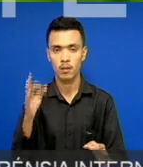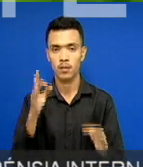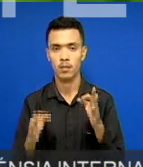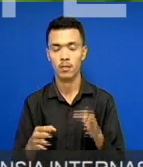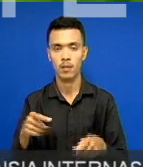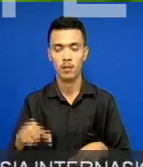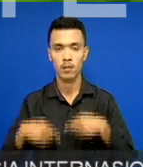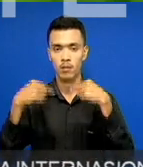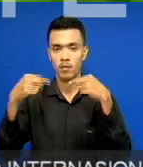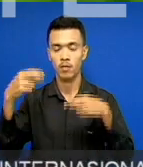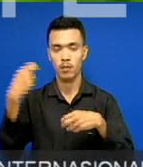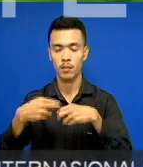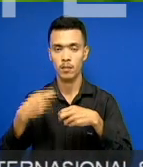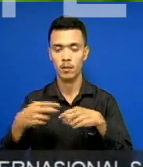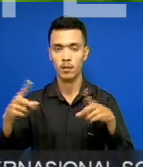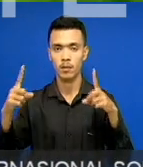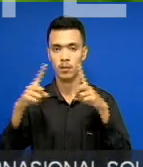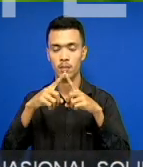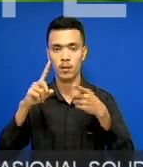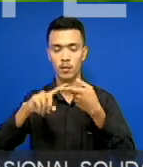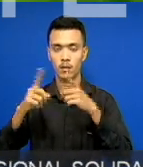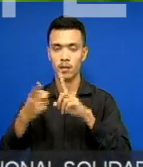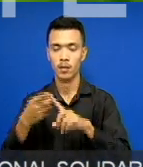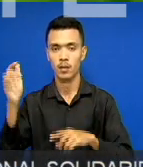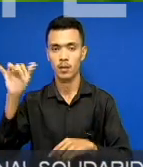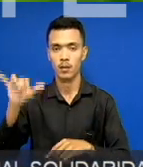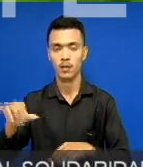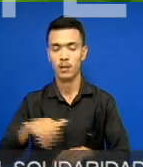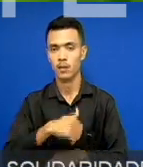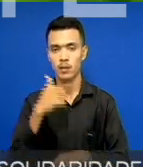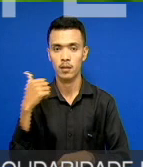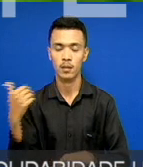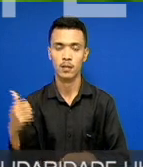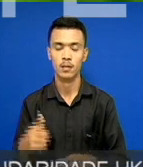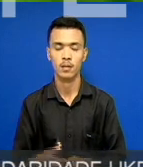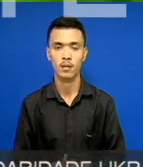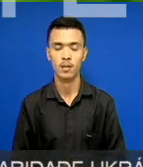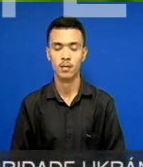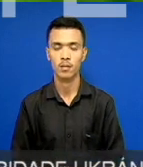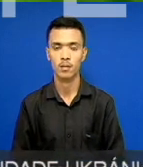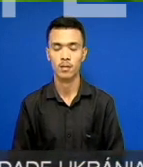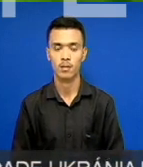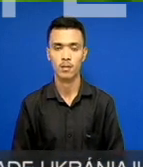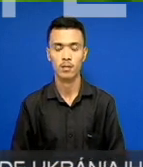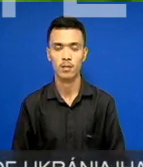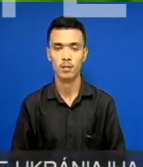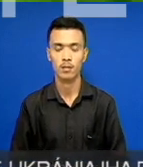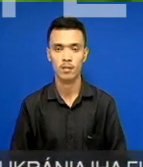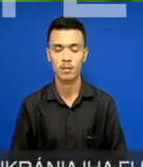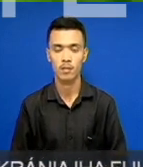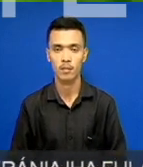impacto, ba. E tinha malu ser que nem bem, mas lá ao sato, reta raízes, nem bem, com